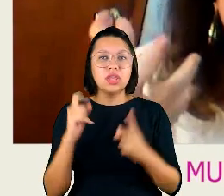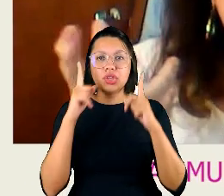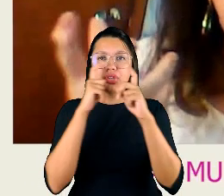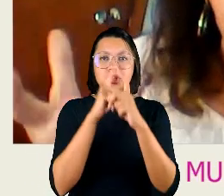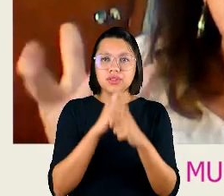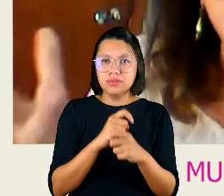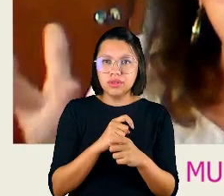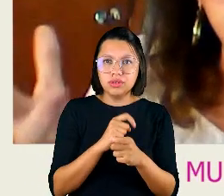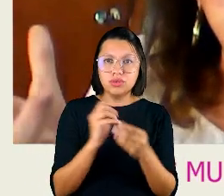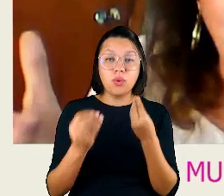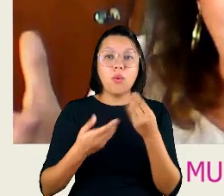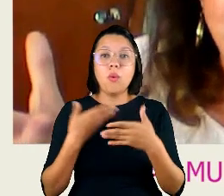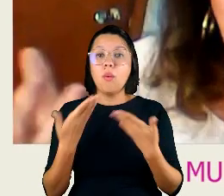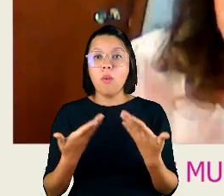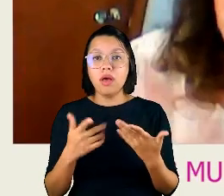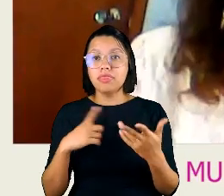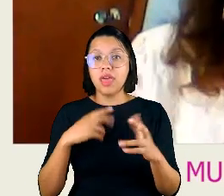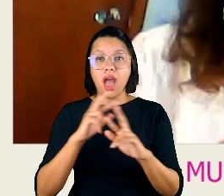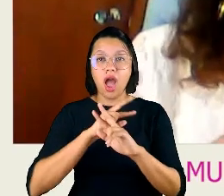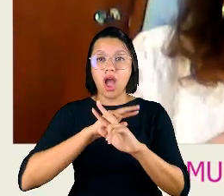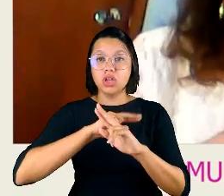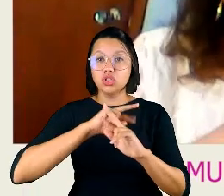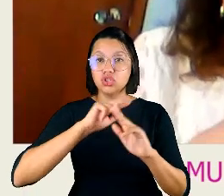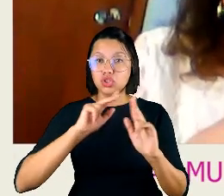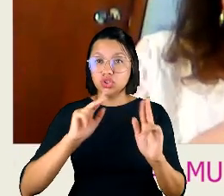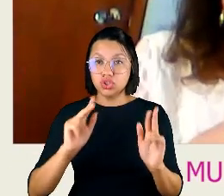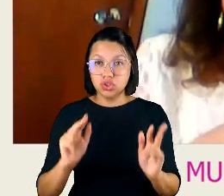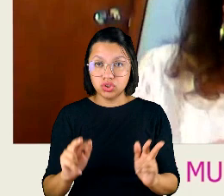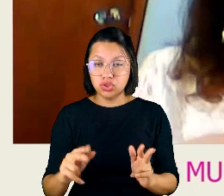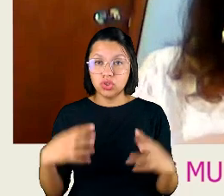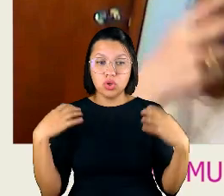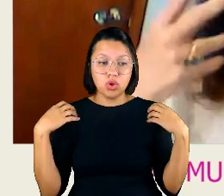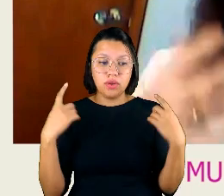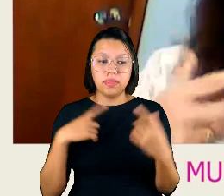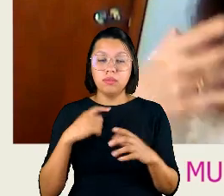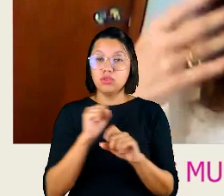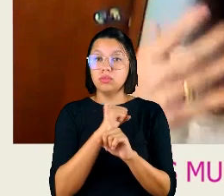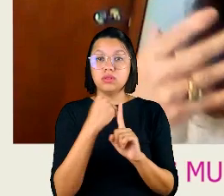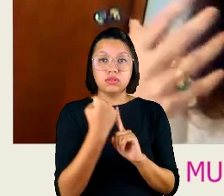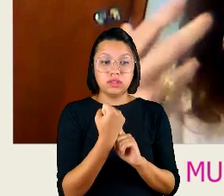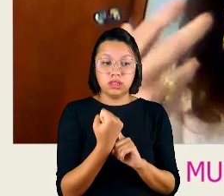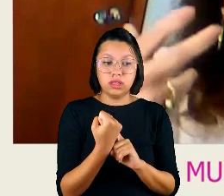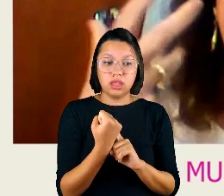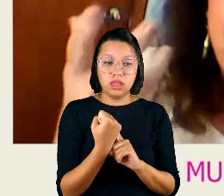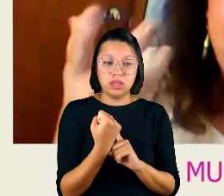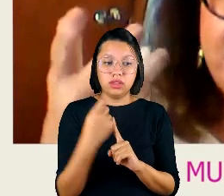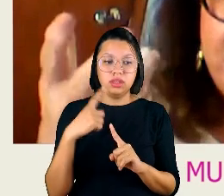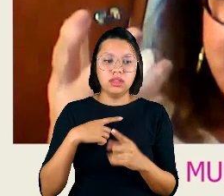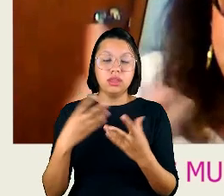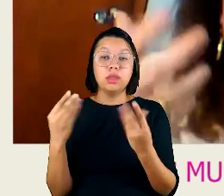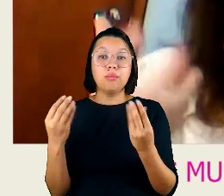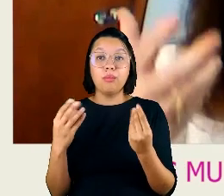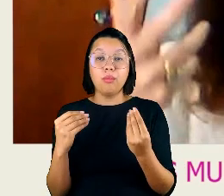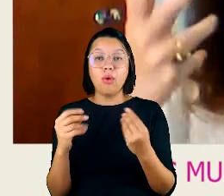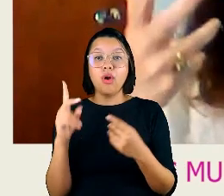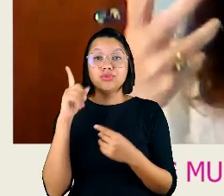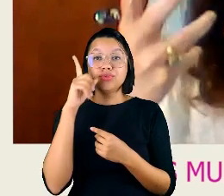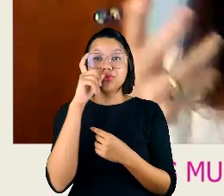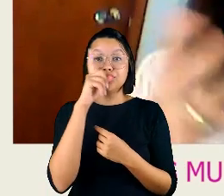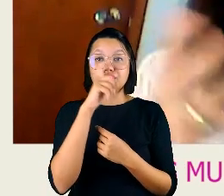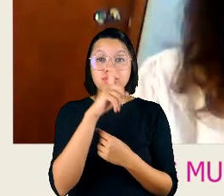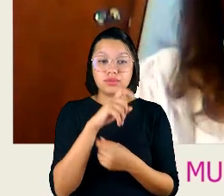as diversidades dos corpos, nós temos uma sociedade que tem muita dificuldade